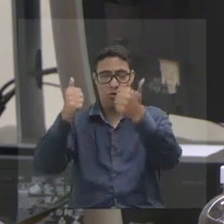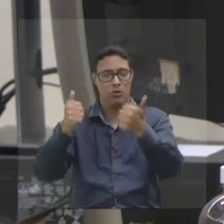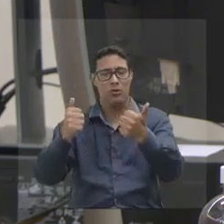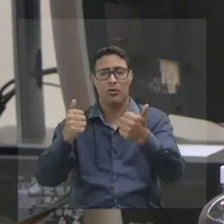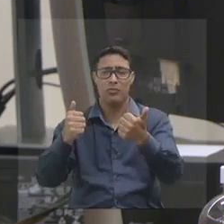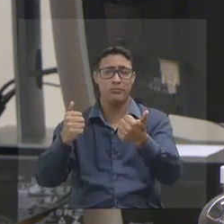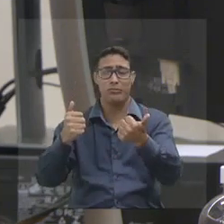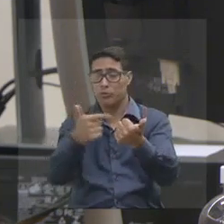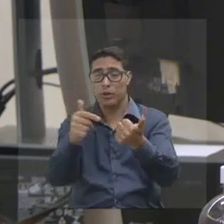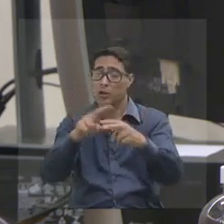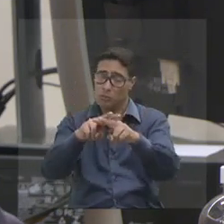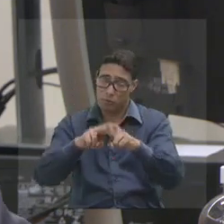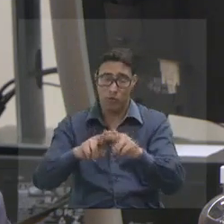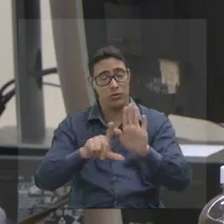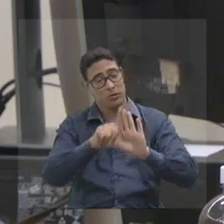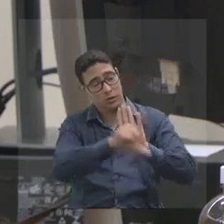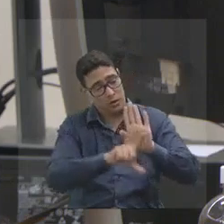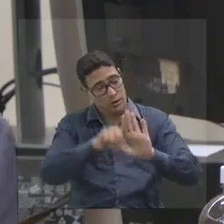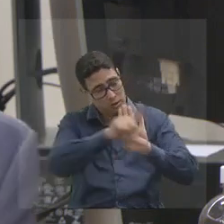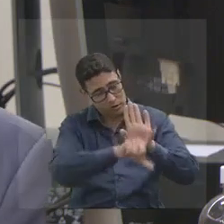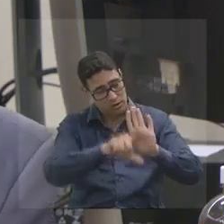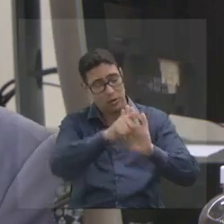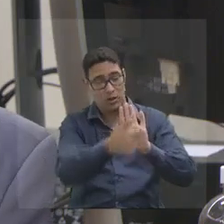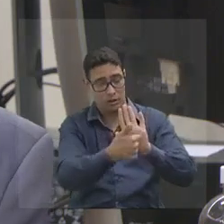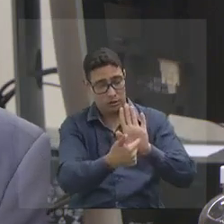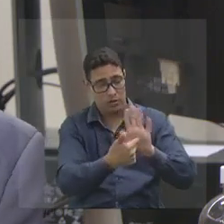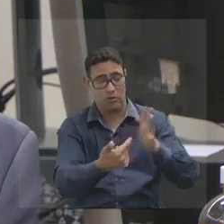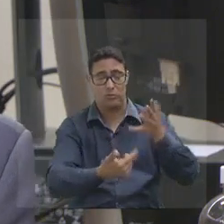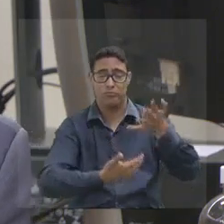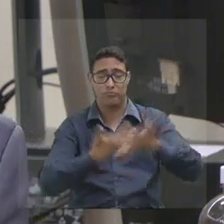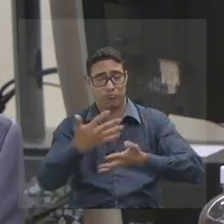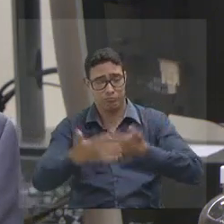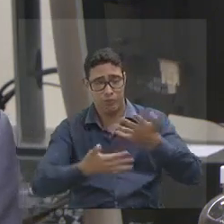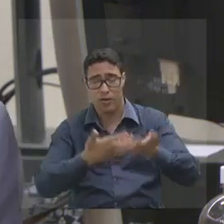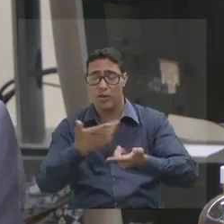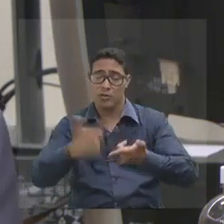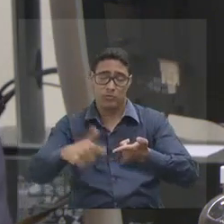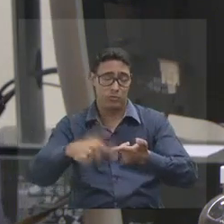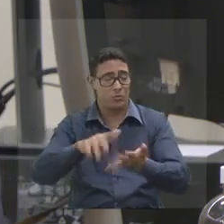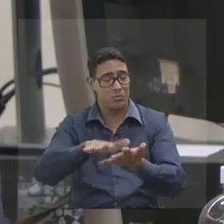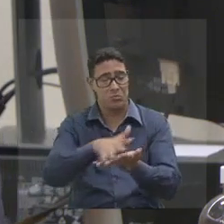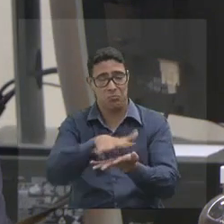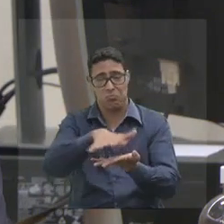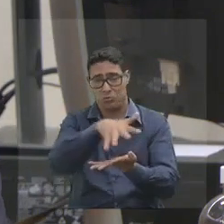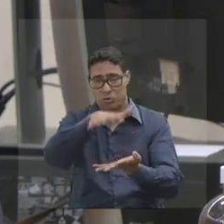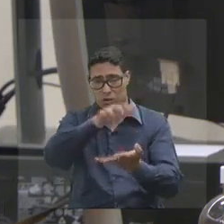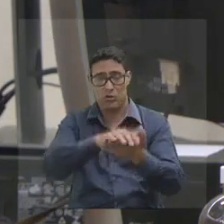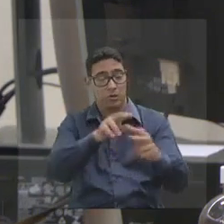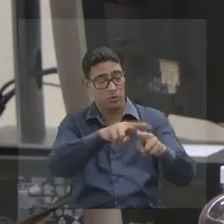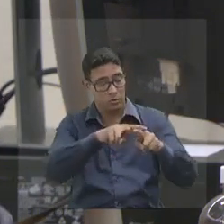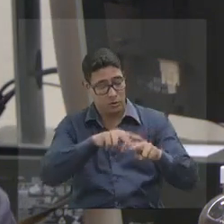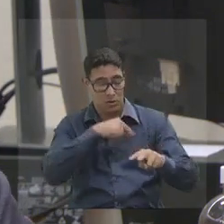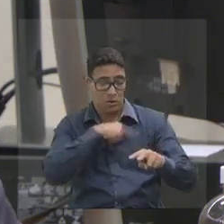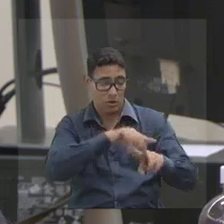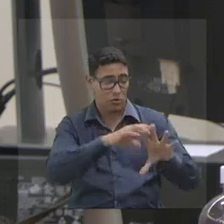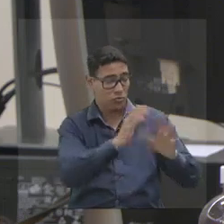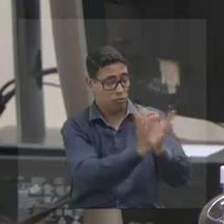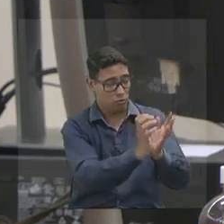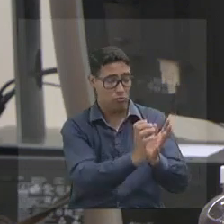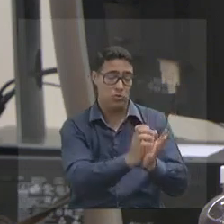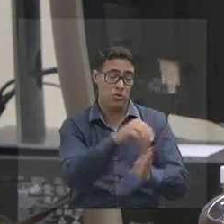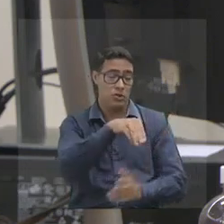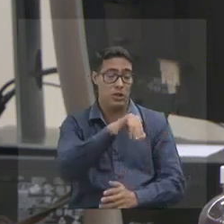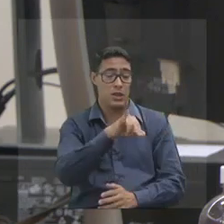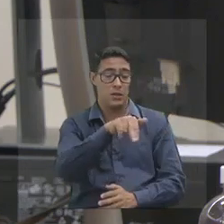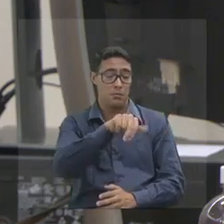própria legislação e da própria sistemática das coisas né e tanto é que lá na comissão de Minas e energia junto